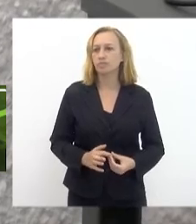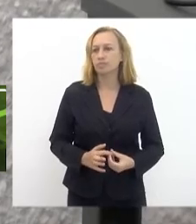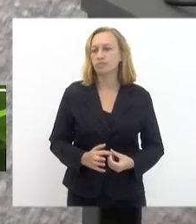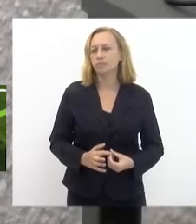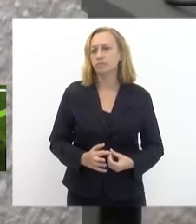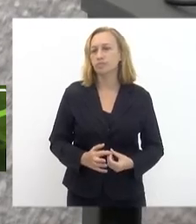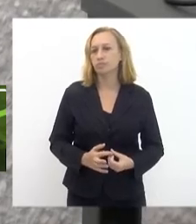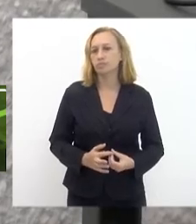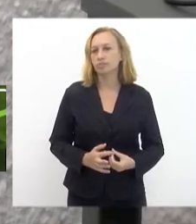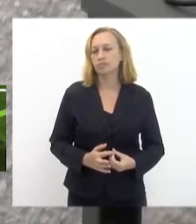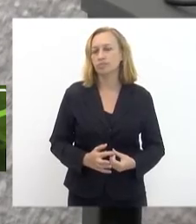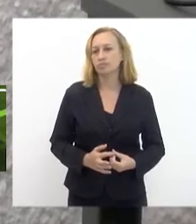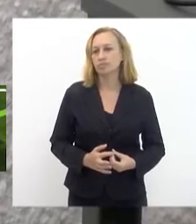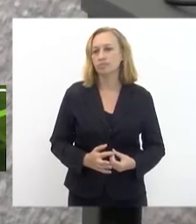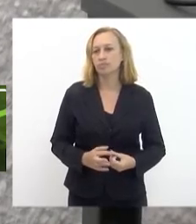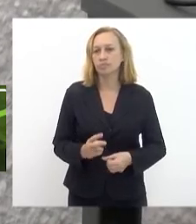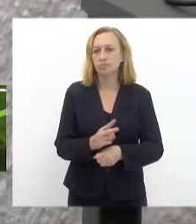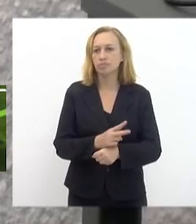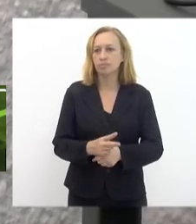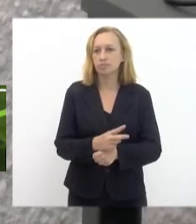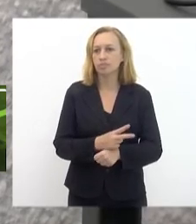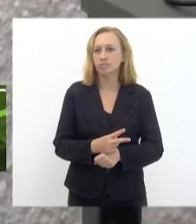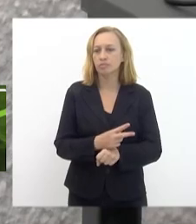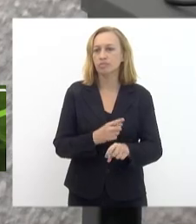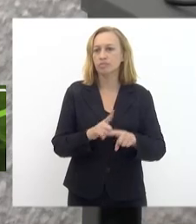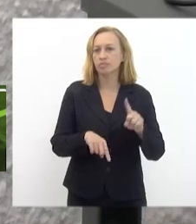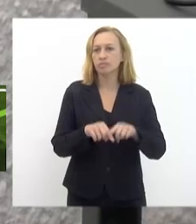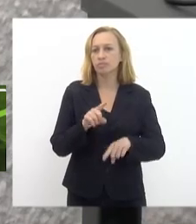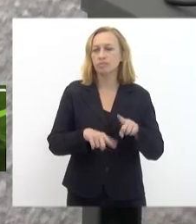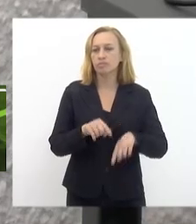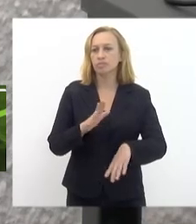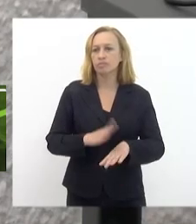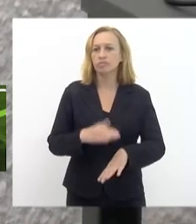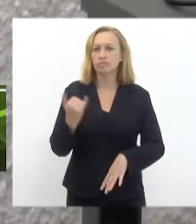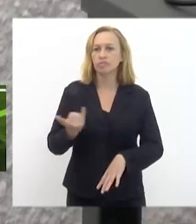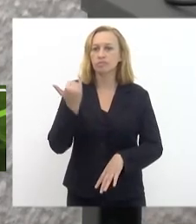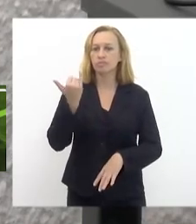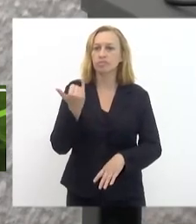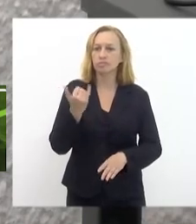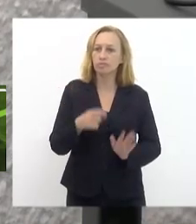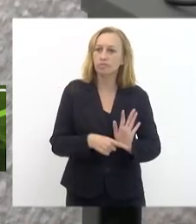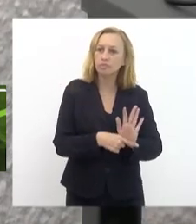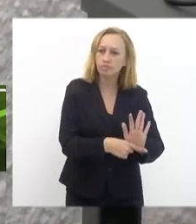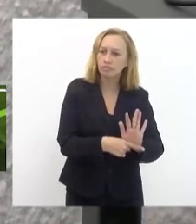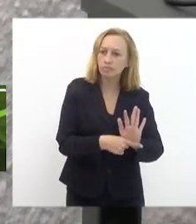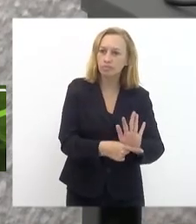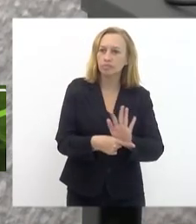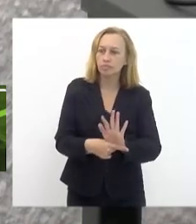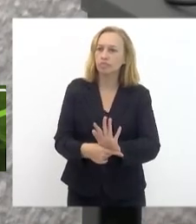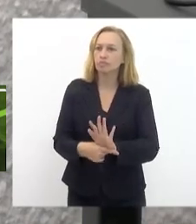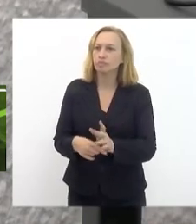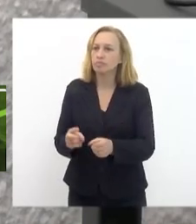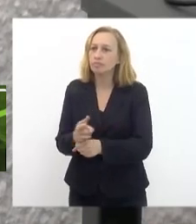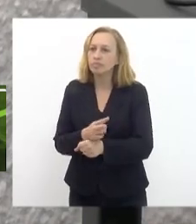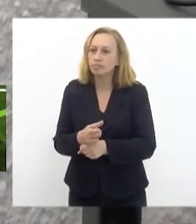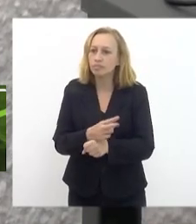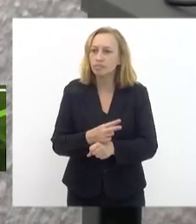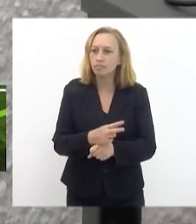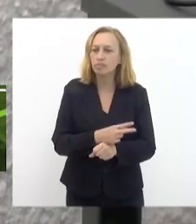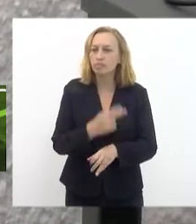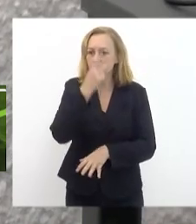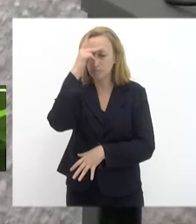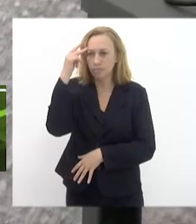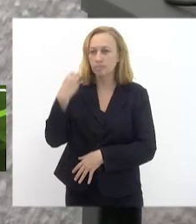o bucho a busca de equipamentos quero mais importante naquele momento para auxiliar ainda na busca de